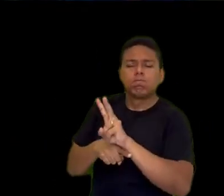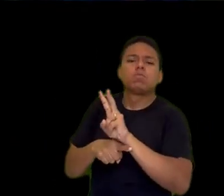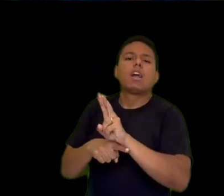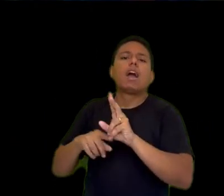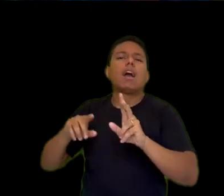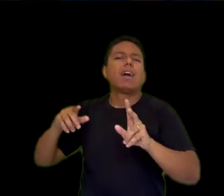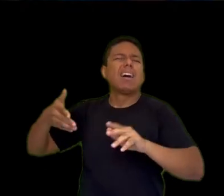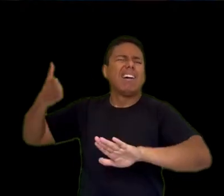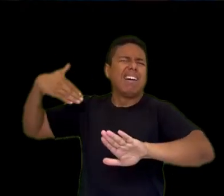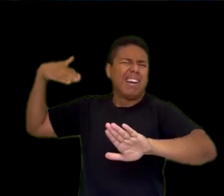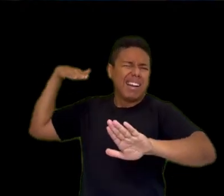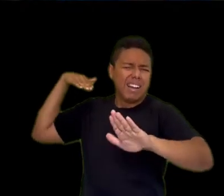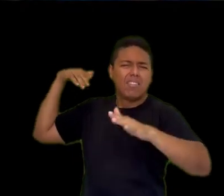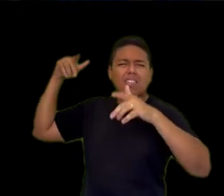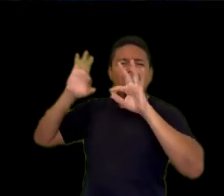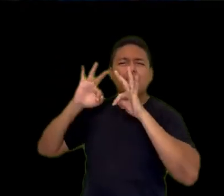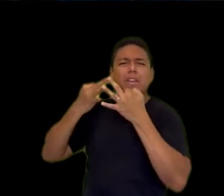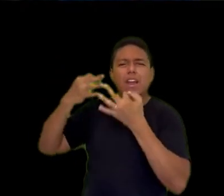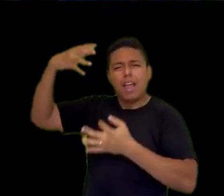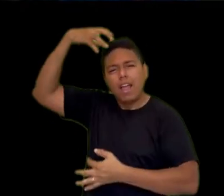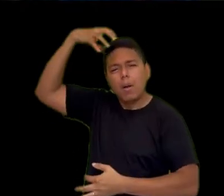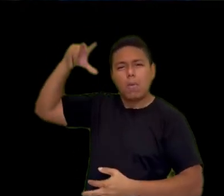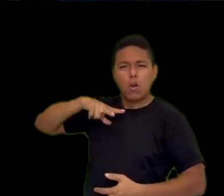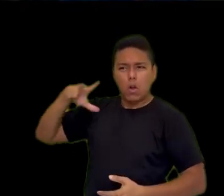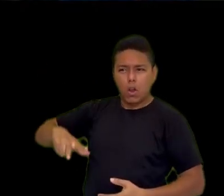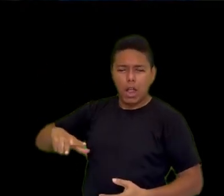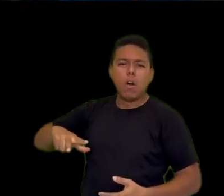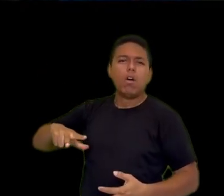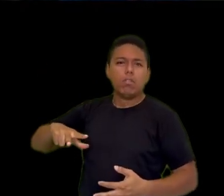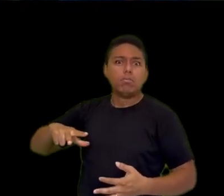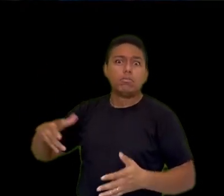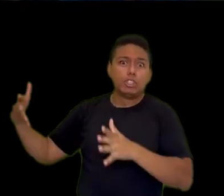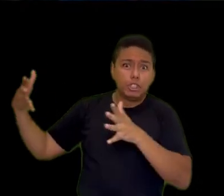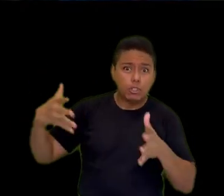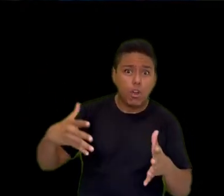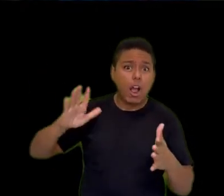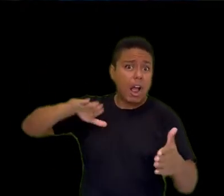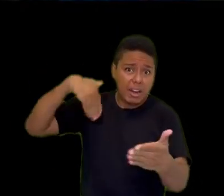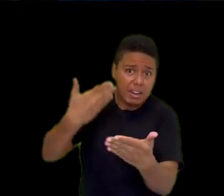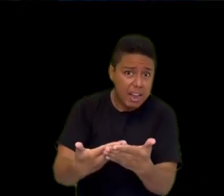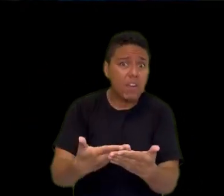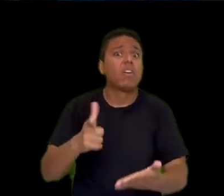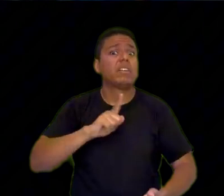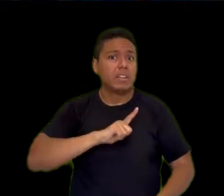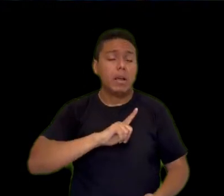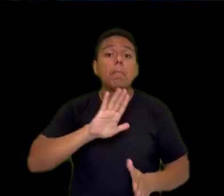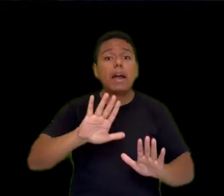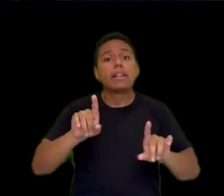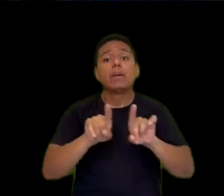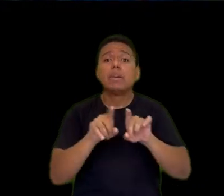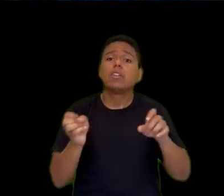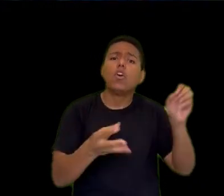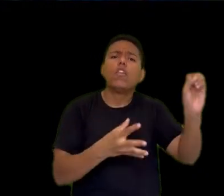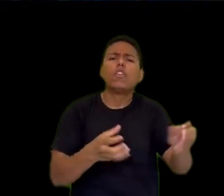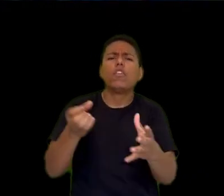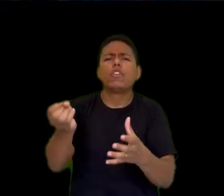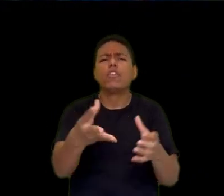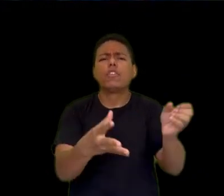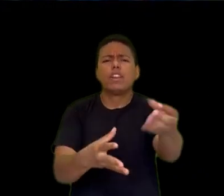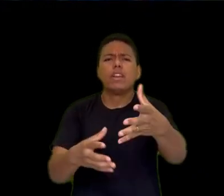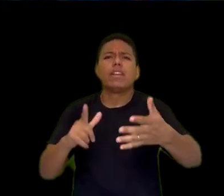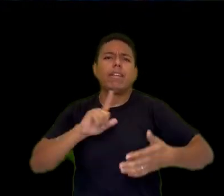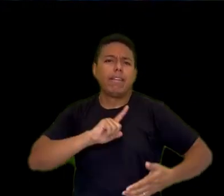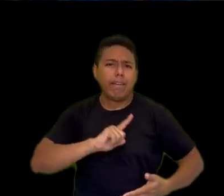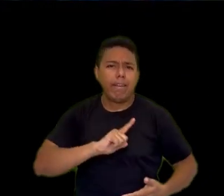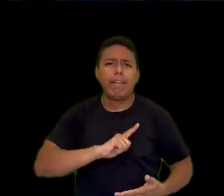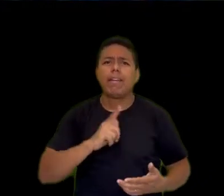a introdução da nanotecnologia, das nanopartículas, que hoje estão nos saneantes, nos cosméticos, nas roupas, né?